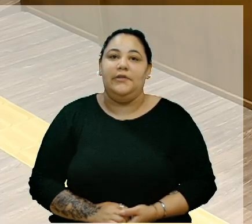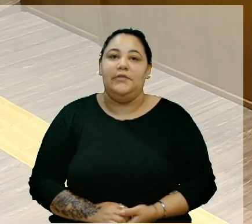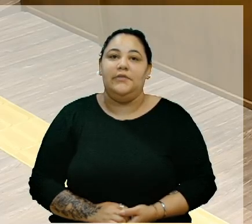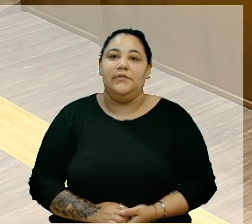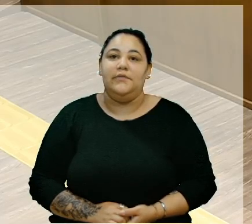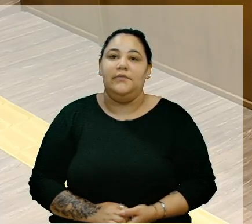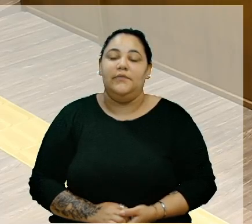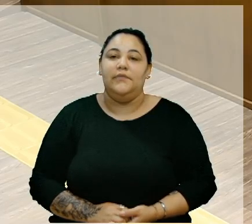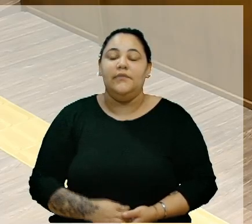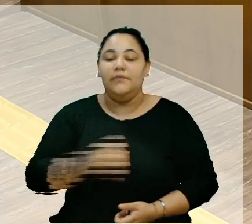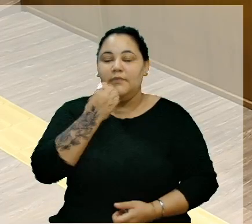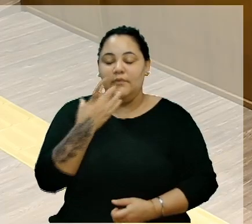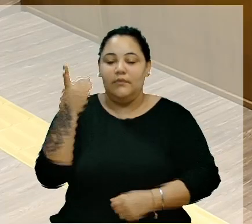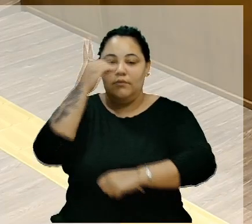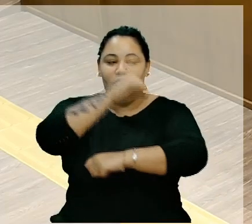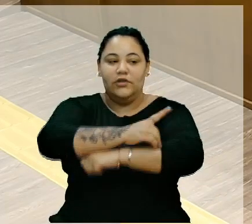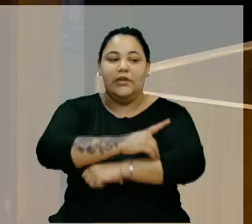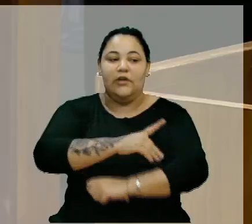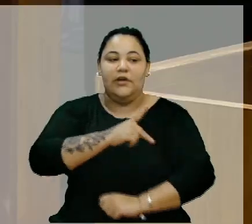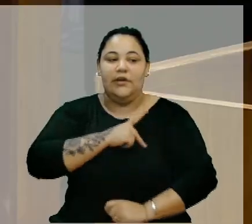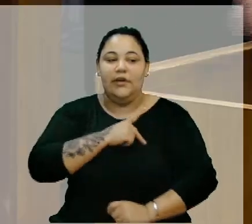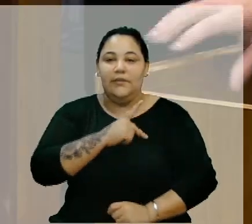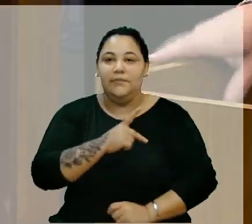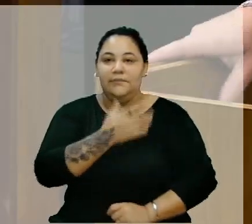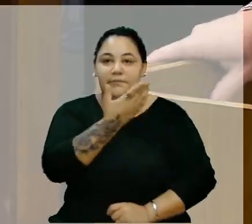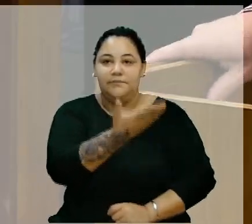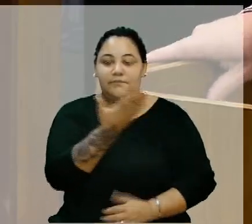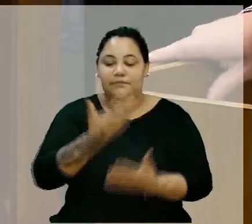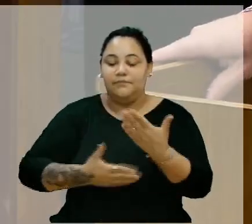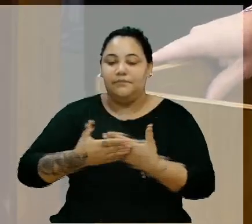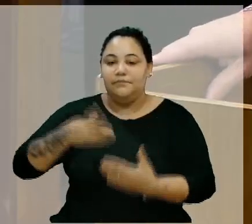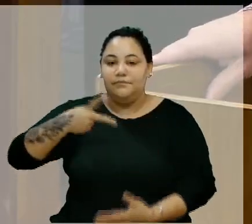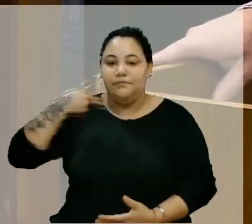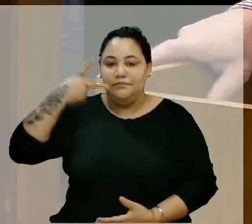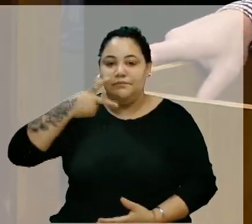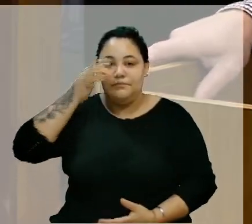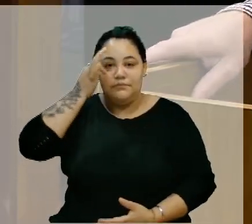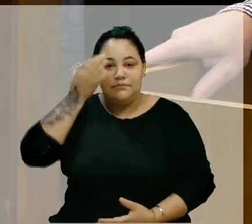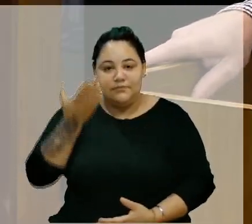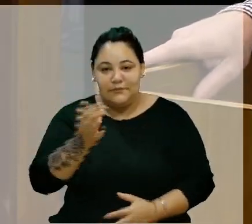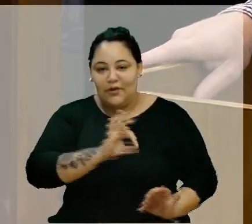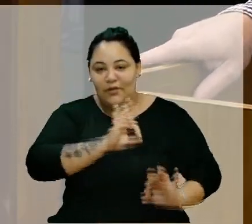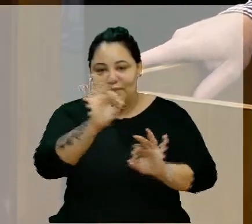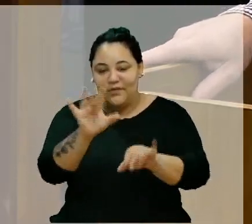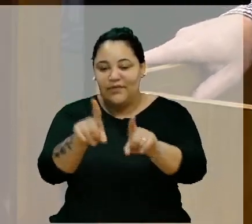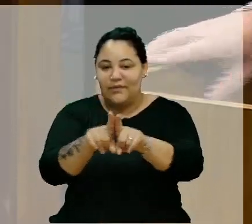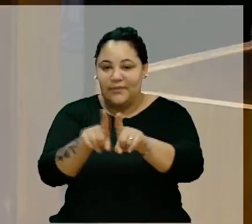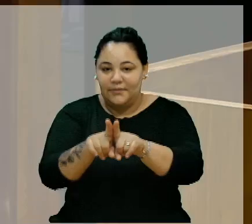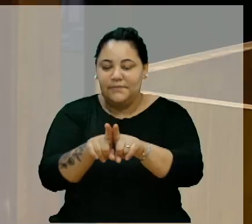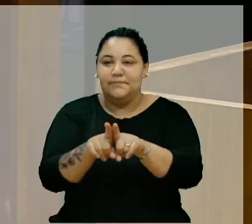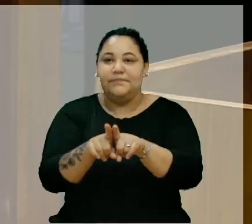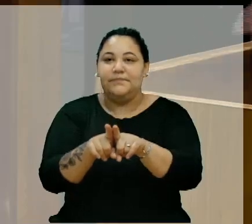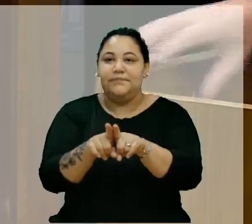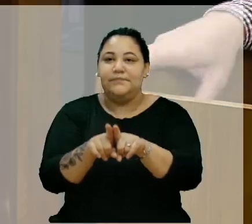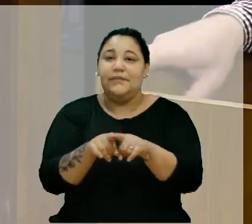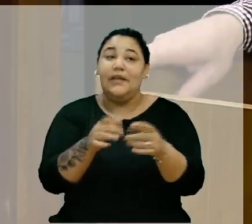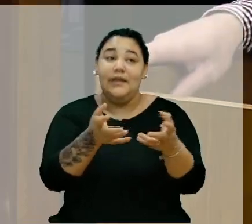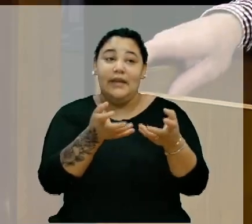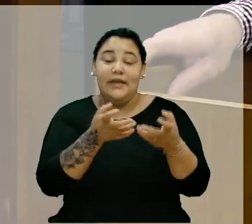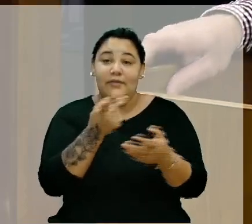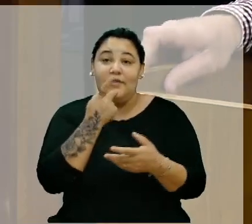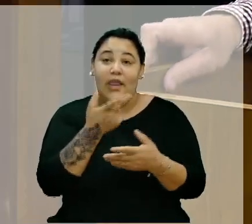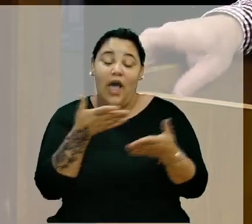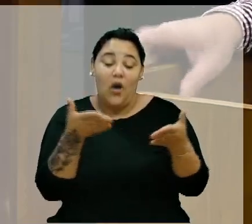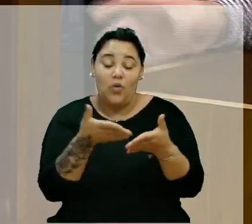Bom dia, presidente, colegas vereadoras, vereadores, pessoal que nos assiste de casa. Quero trazer hoje